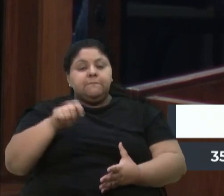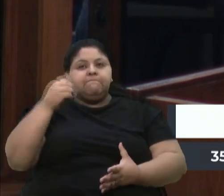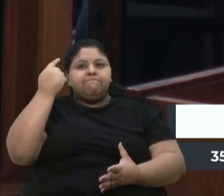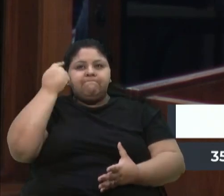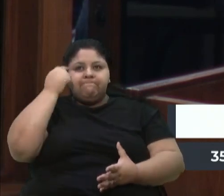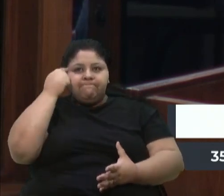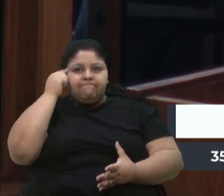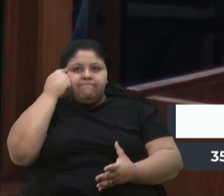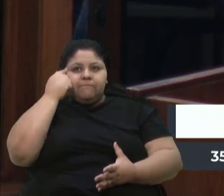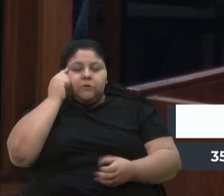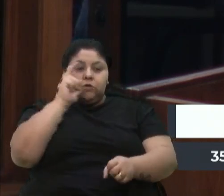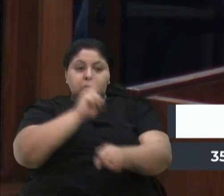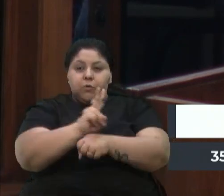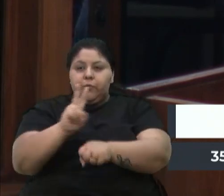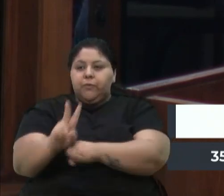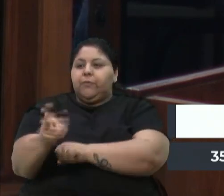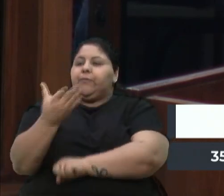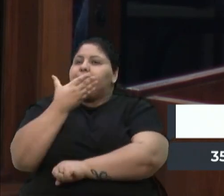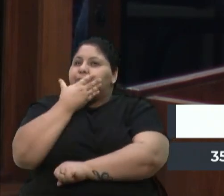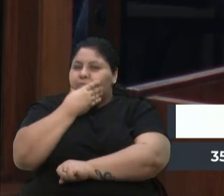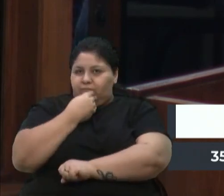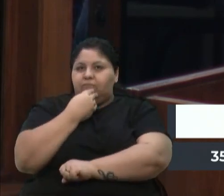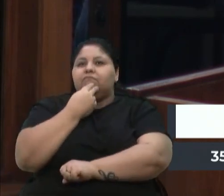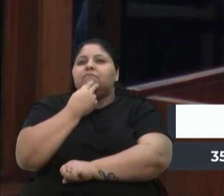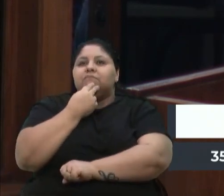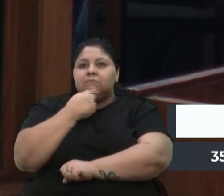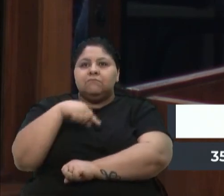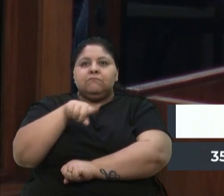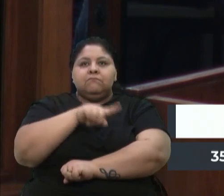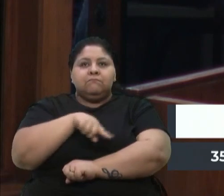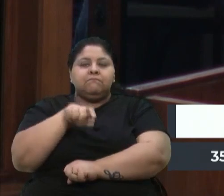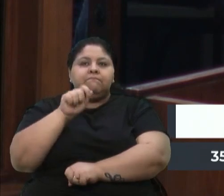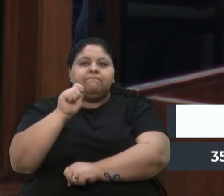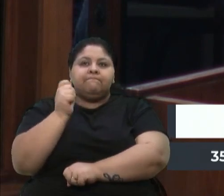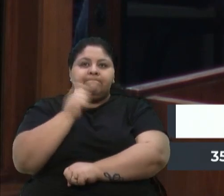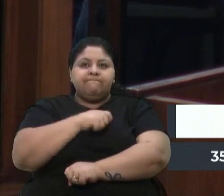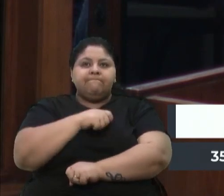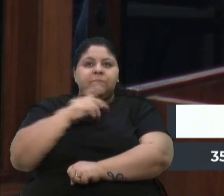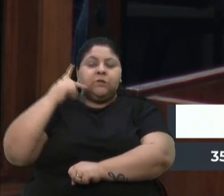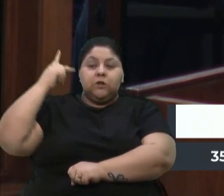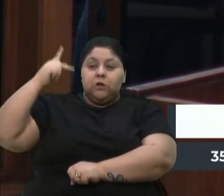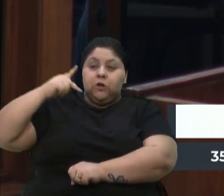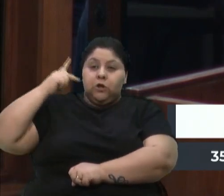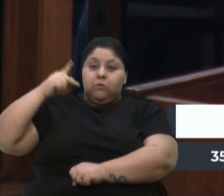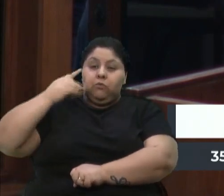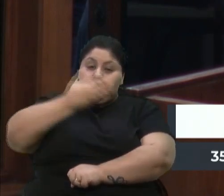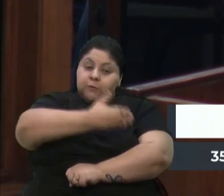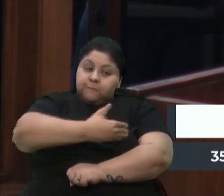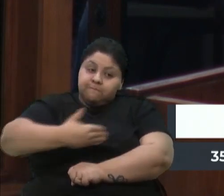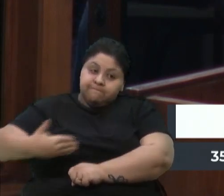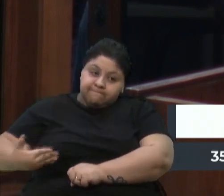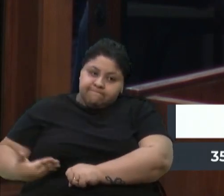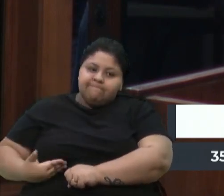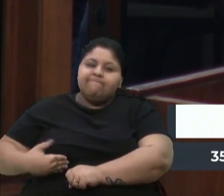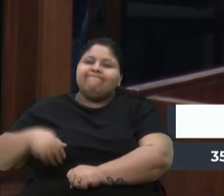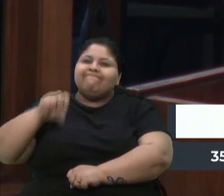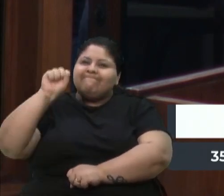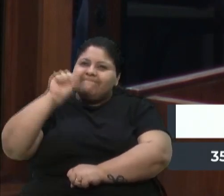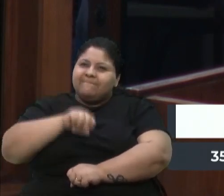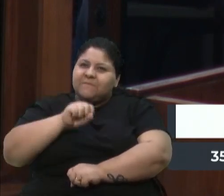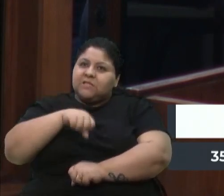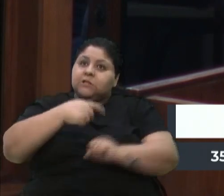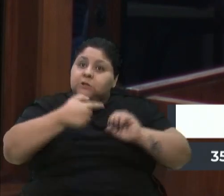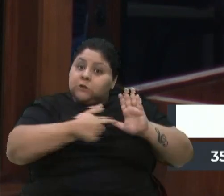com os homens, né? A gente precisa pensar políticas públicas que realmente reflitam